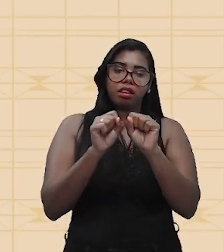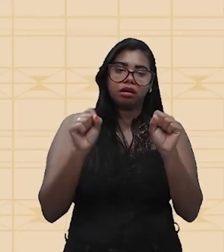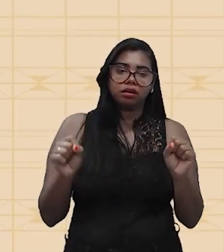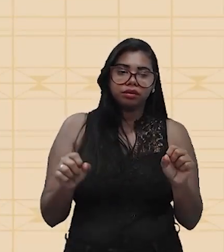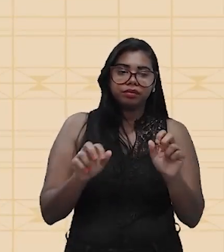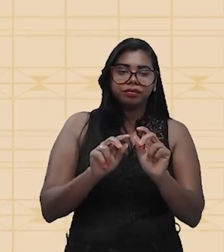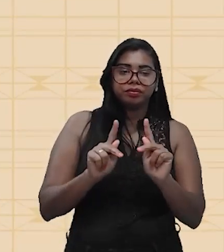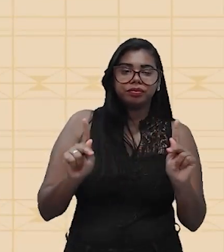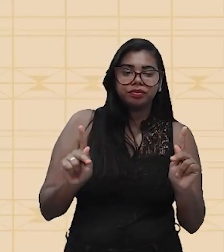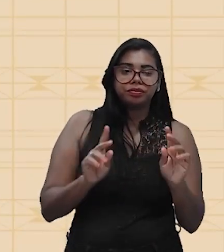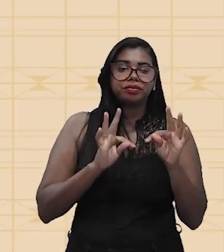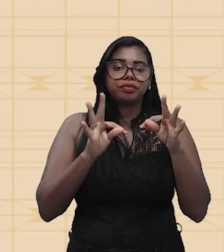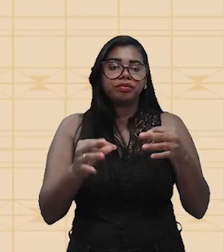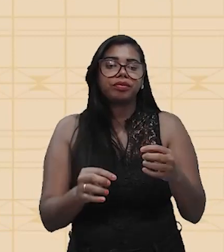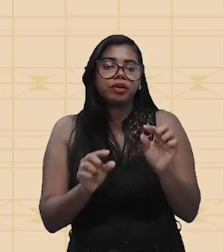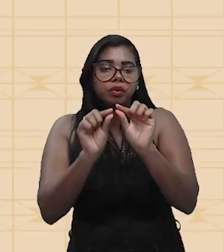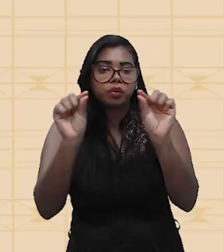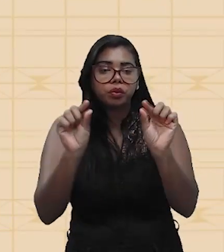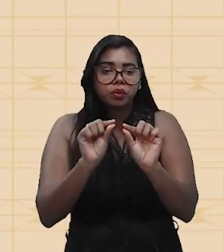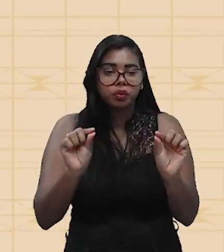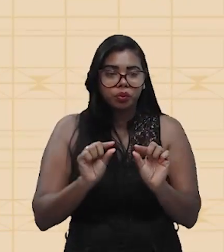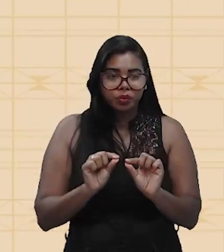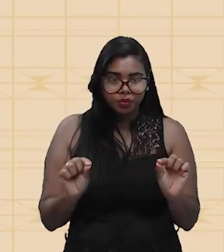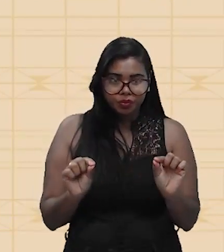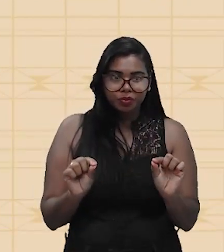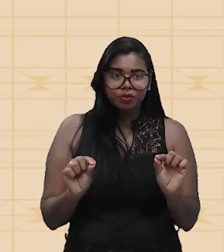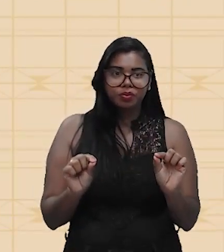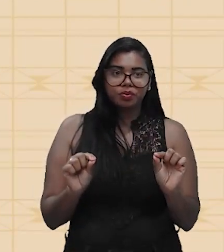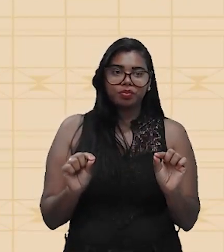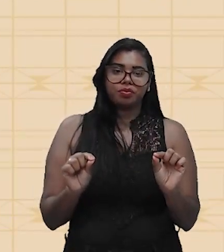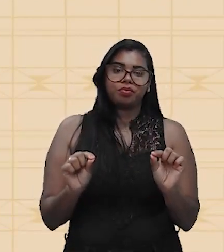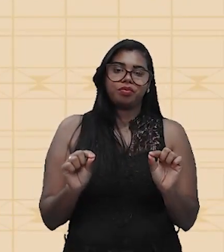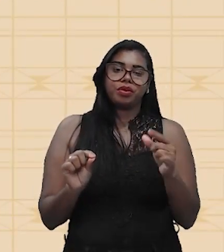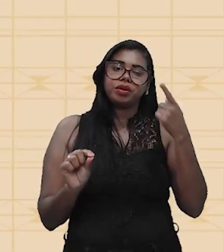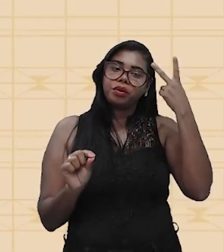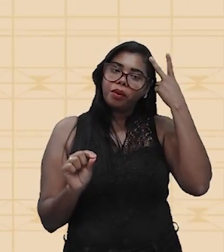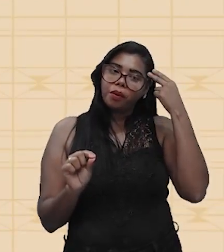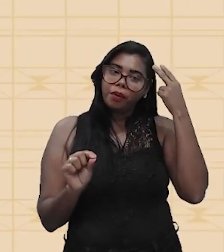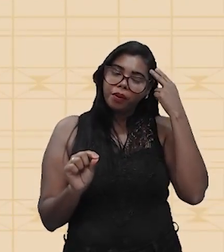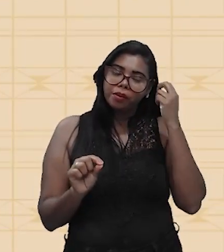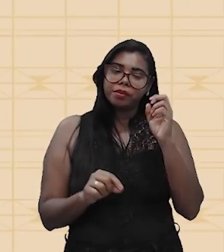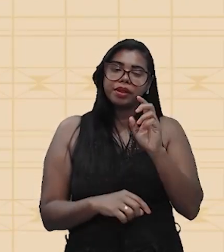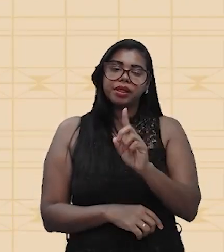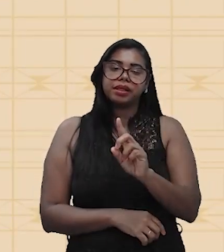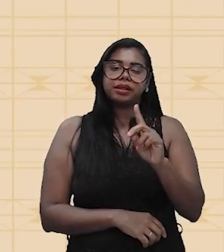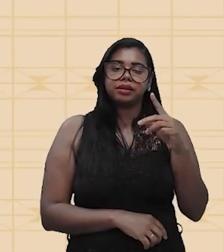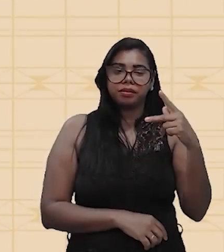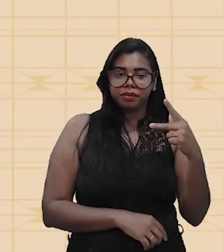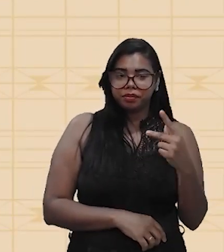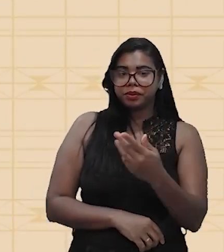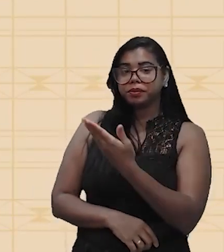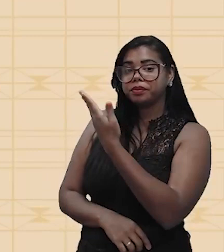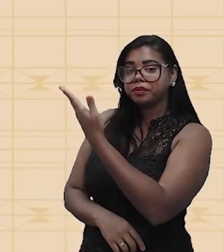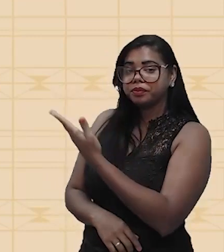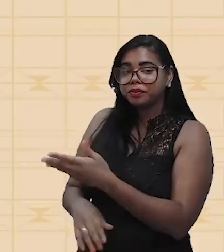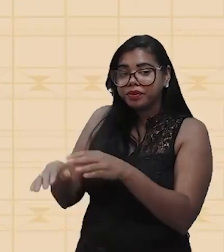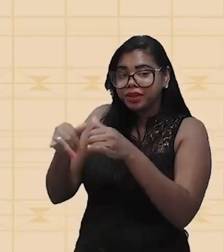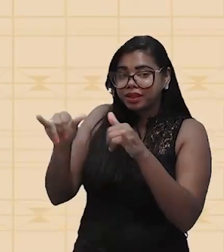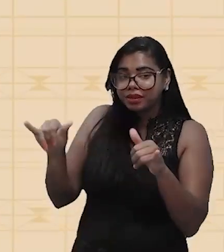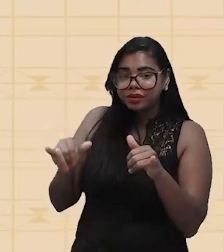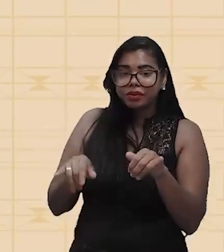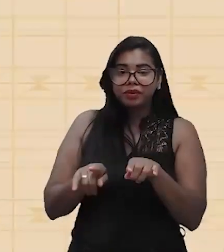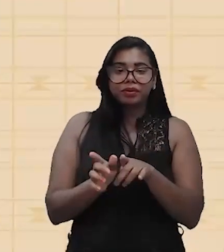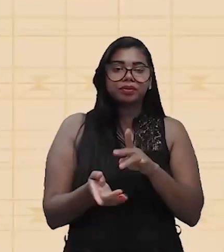todos os fios em paralelos, eles estão com a mesma DDP. E a corrente não é a mesma. E